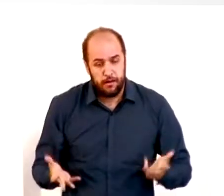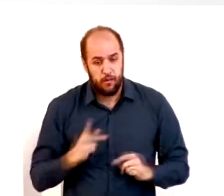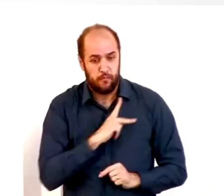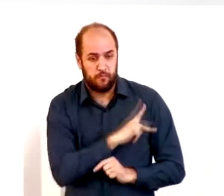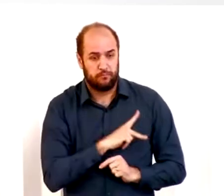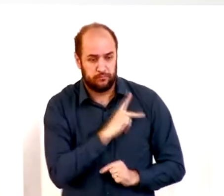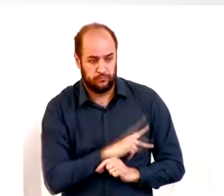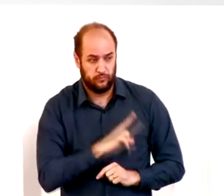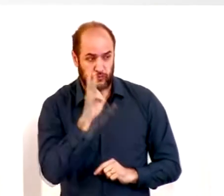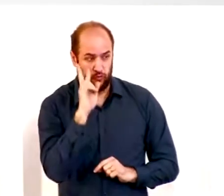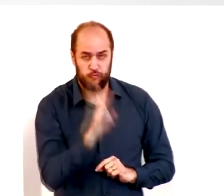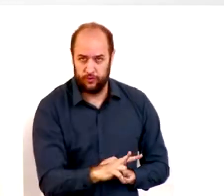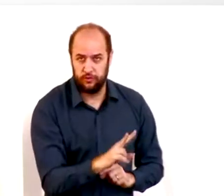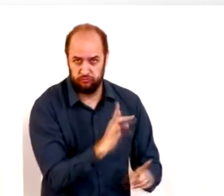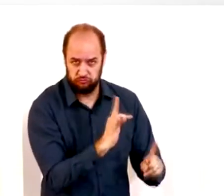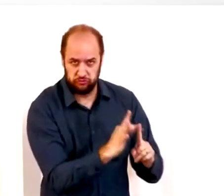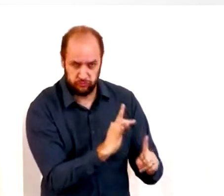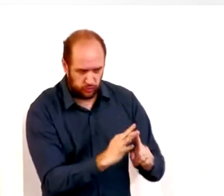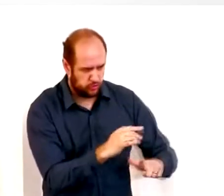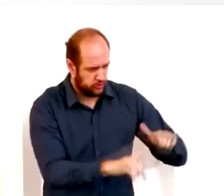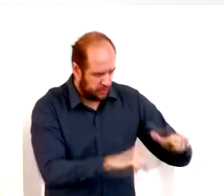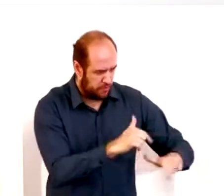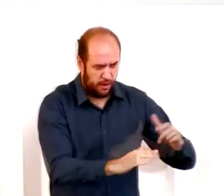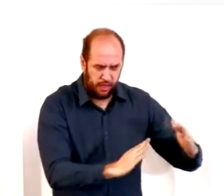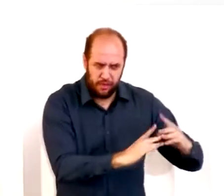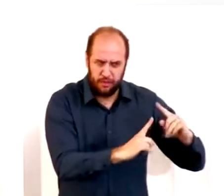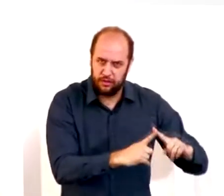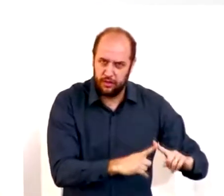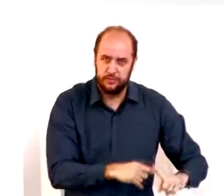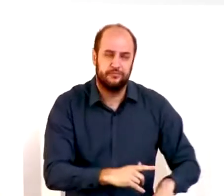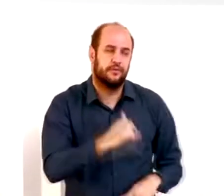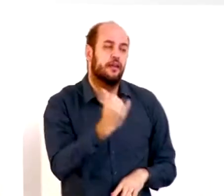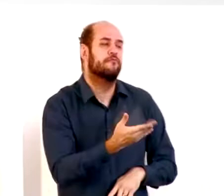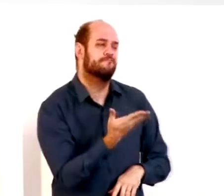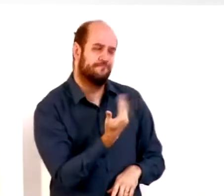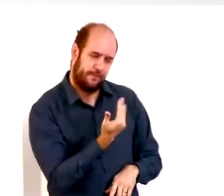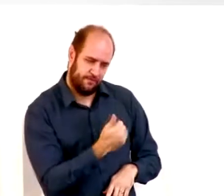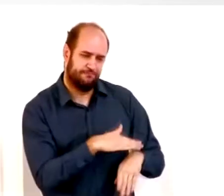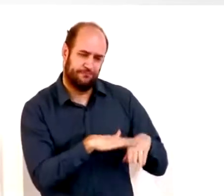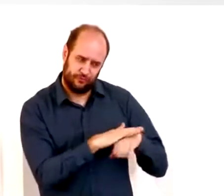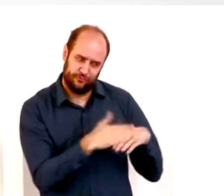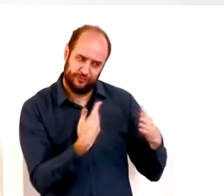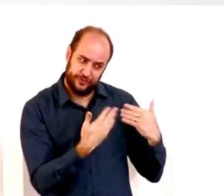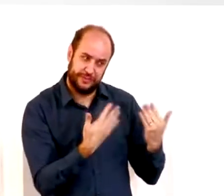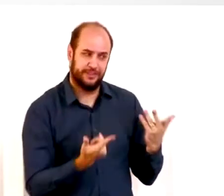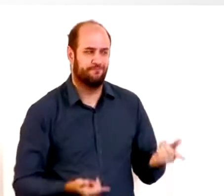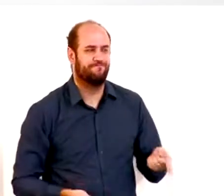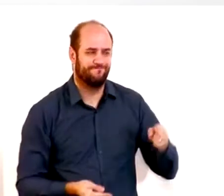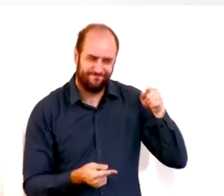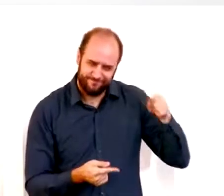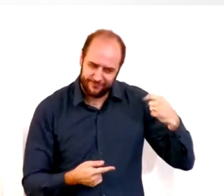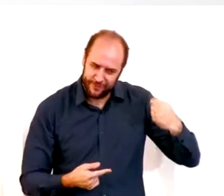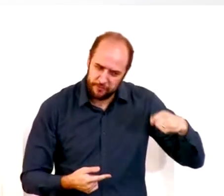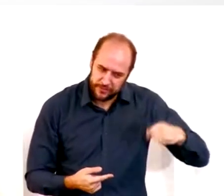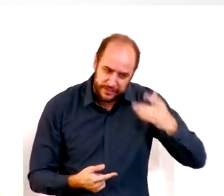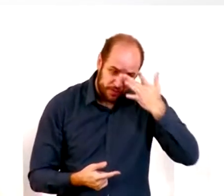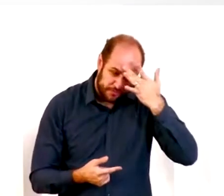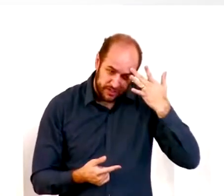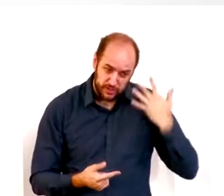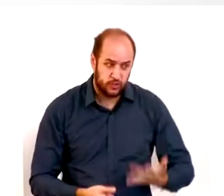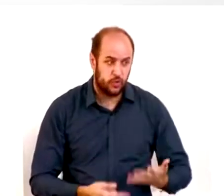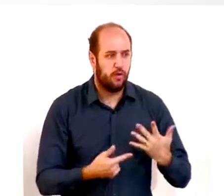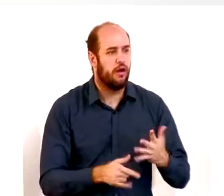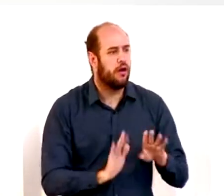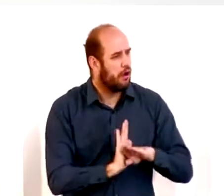viu Timóteo iniciando esse trabalho, ele disse: precisamos conversar, meu filho, você vai precisar de gente